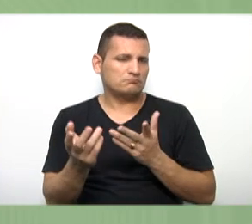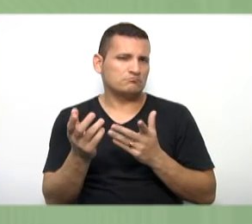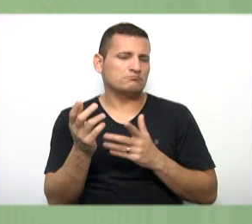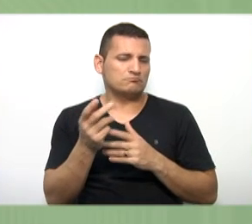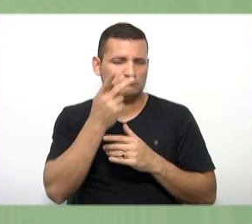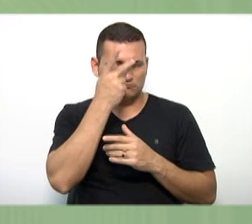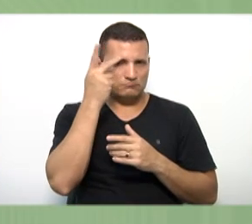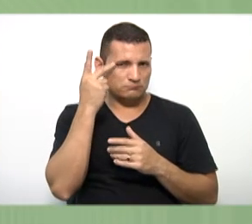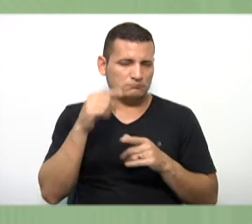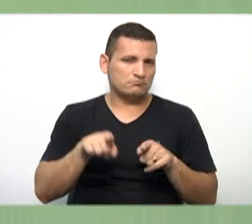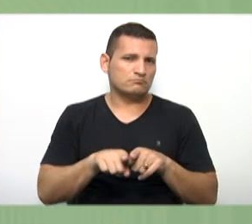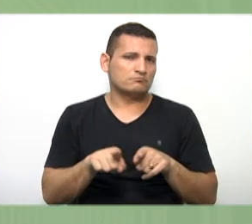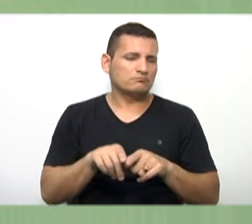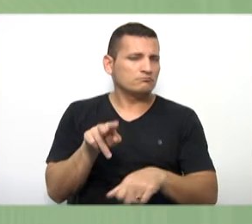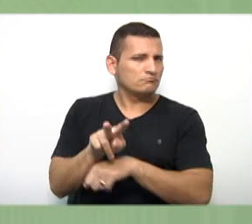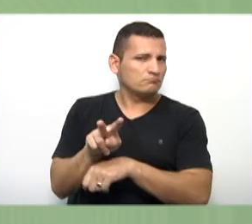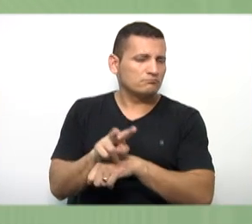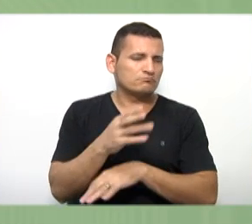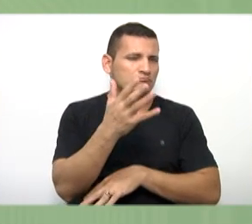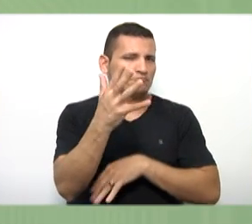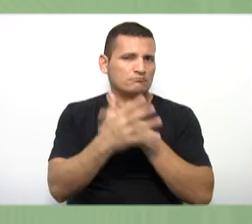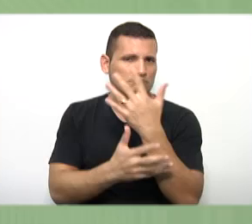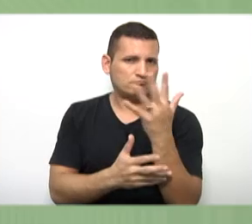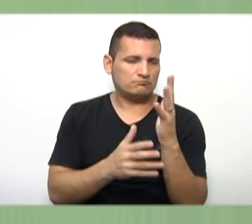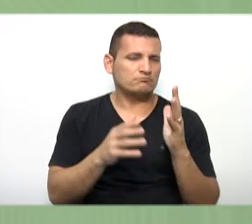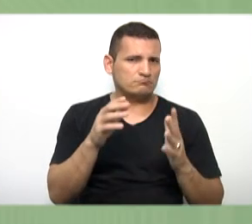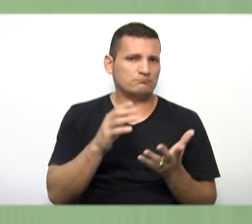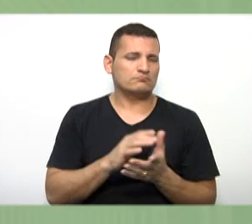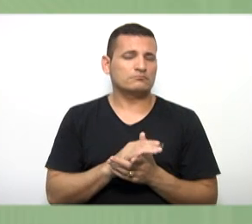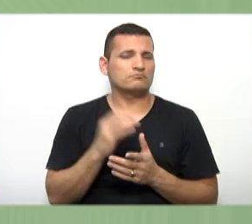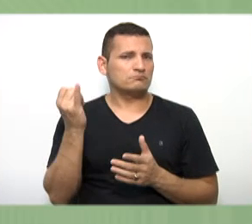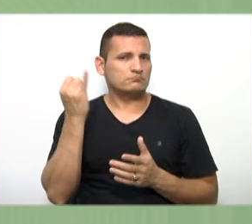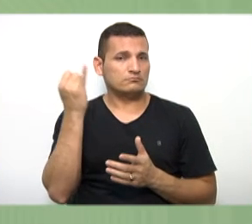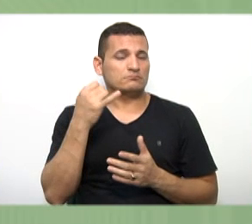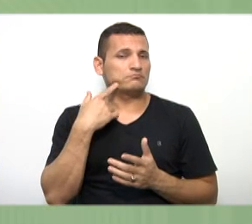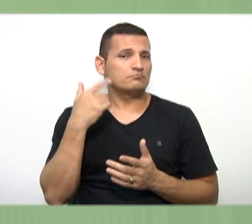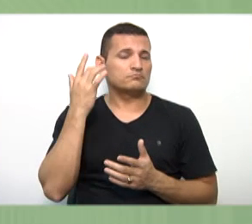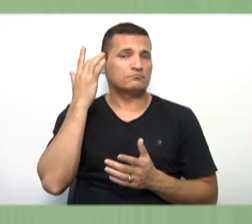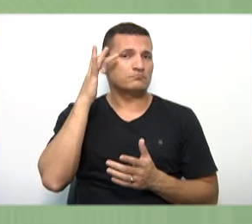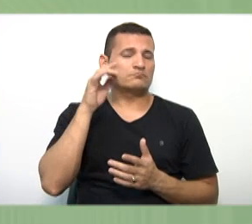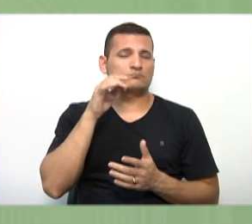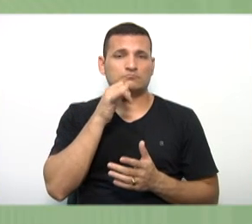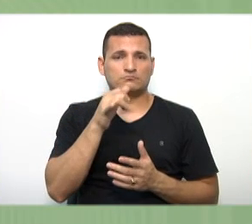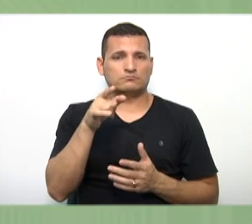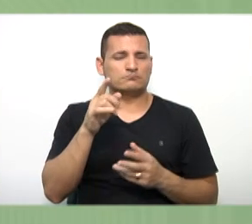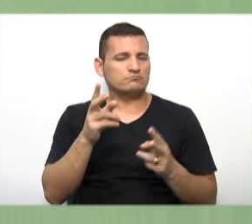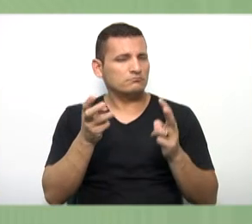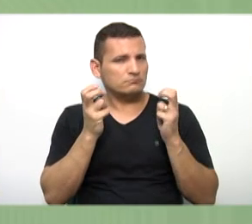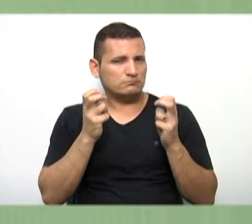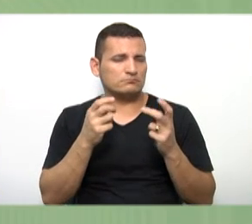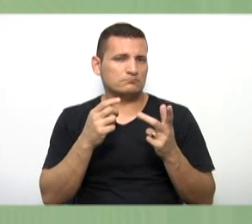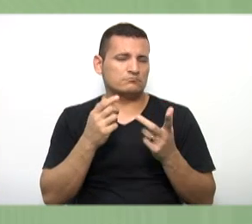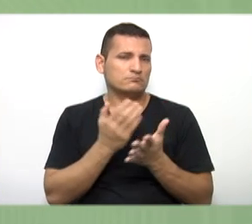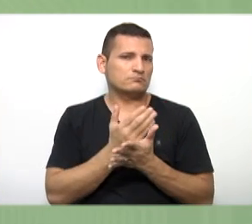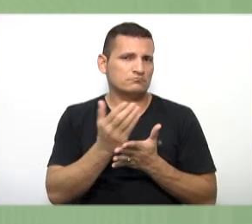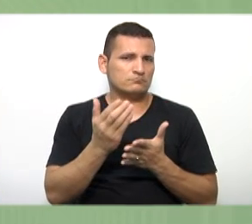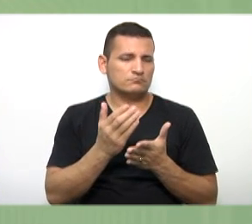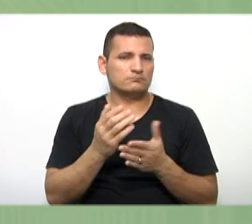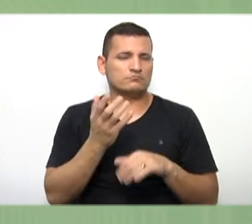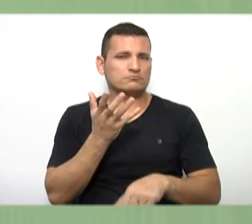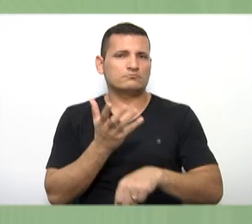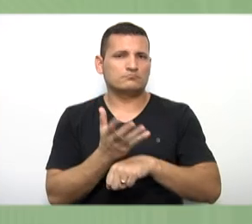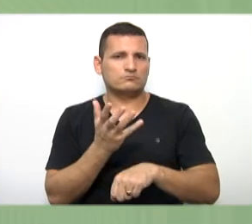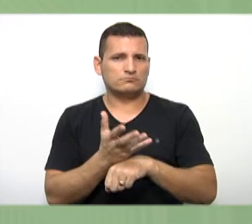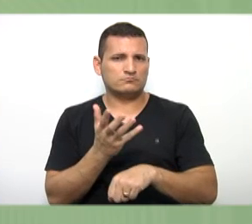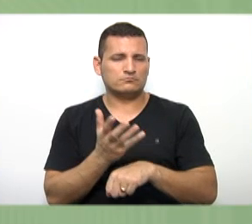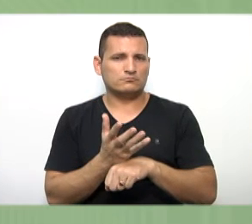ambiente. Muito importante, quando a gente, não sei se vocês perceberam, no início a gente percebeu da disciplina